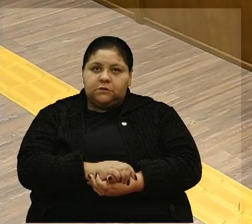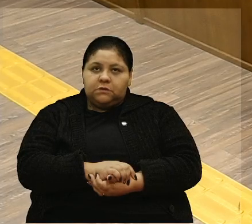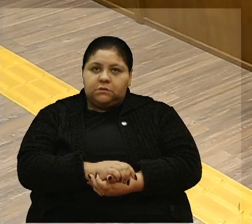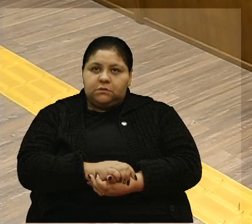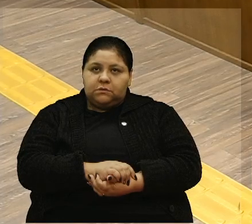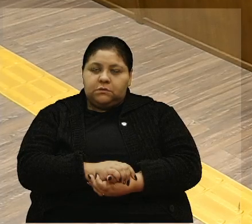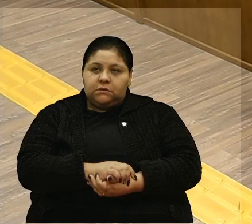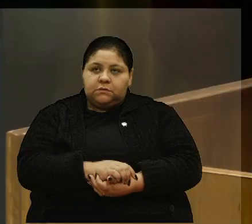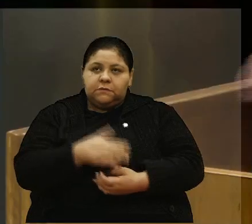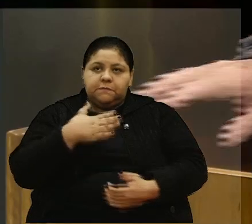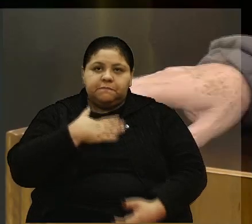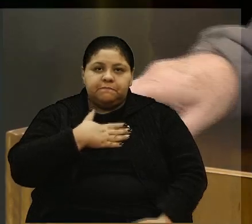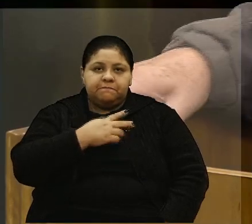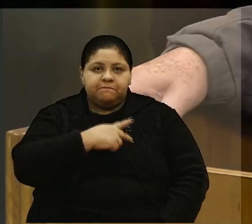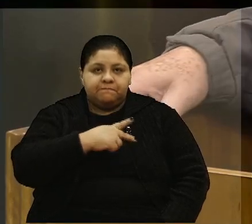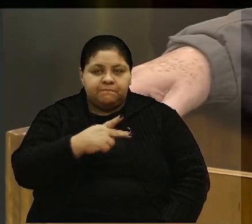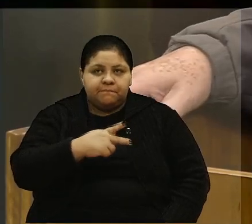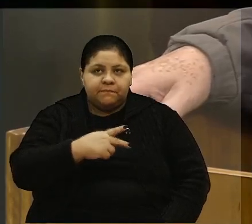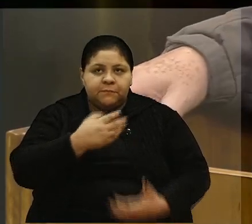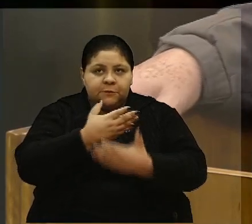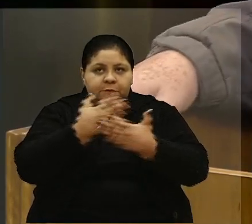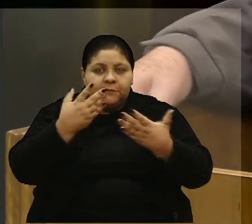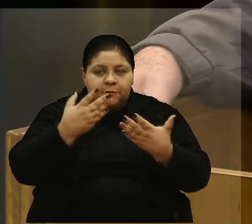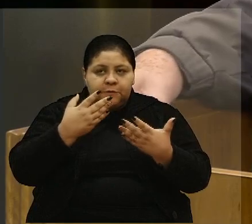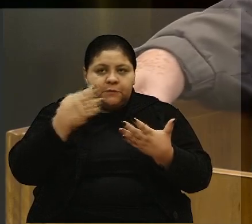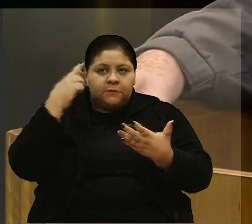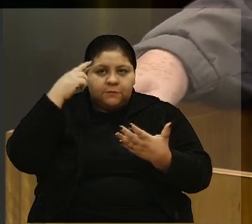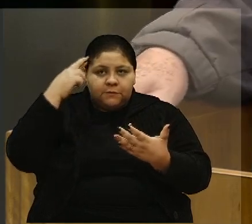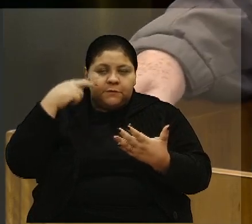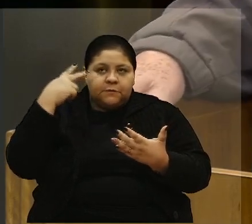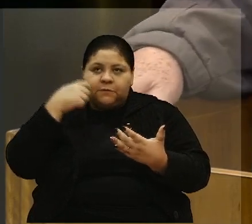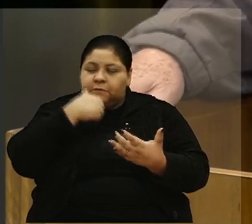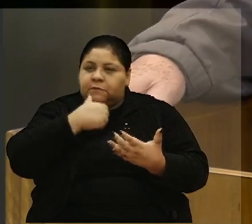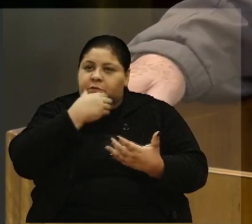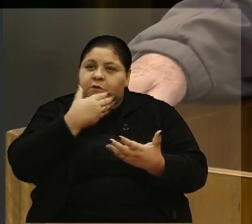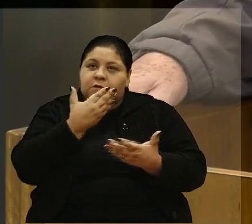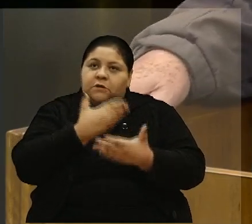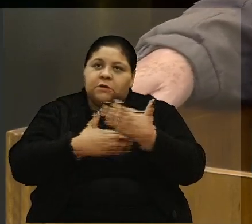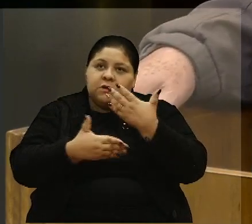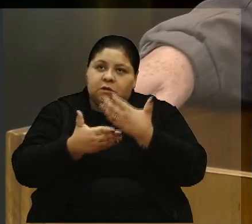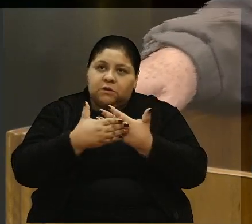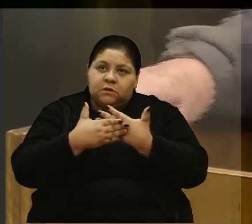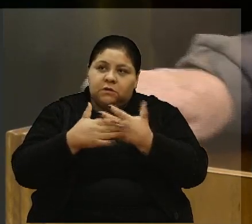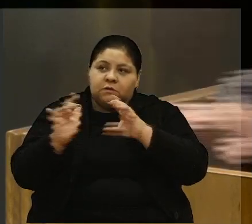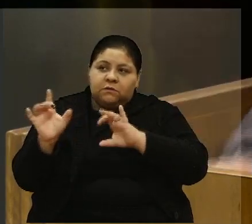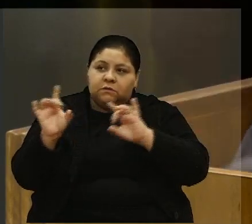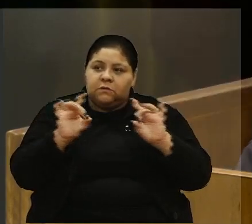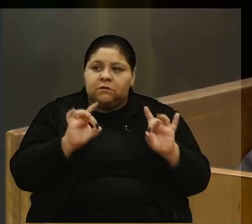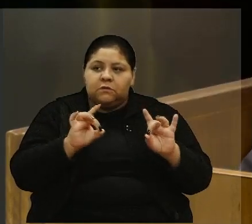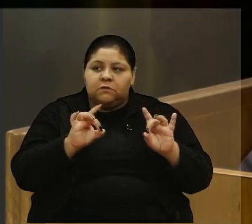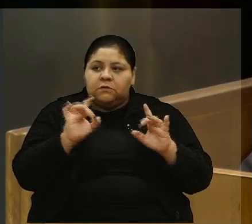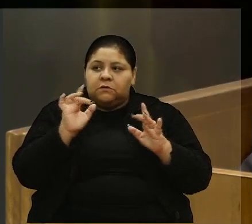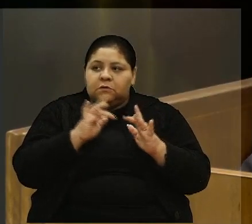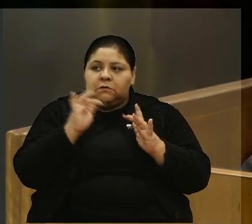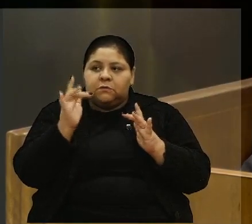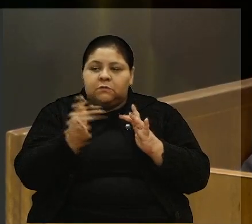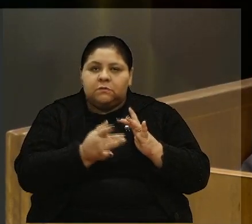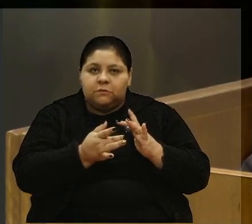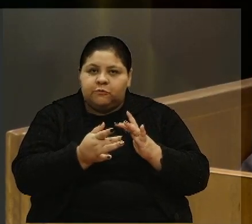Meu presidente, senhoras e senhores vereadores, a todos que nos assistem através das